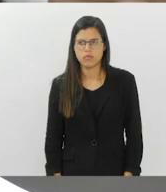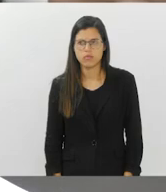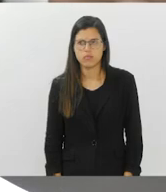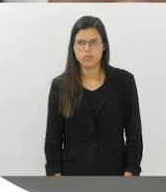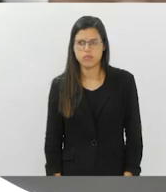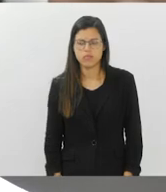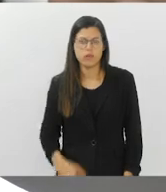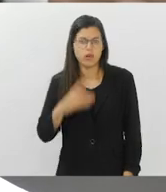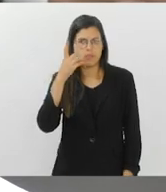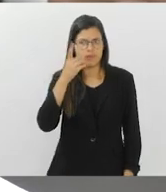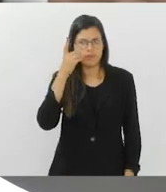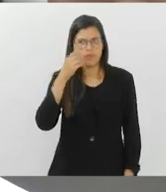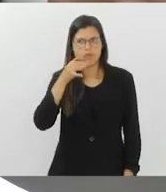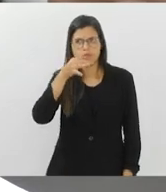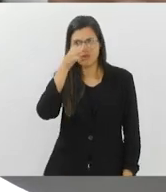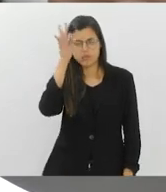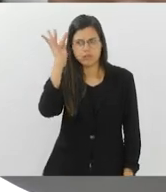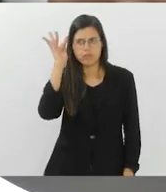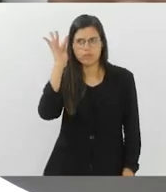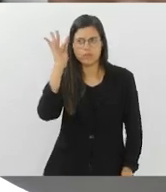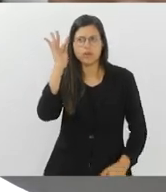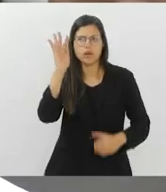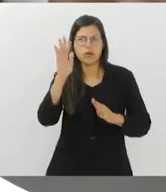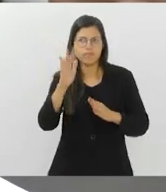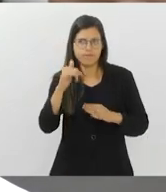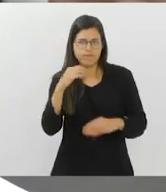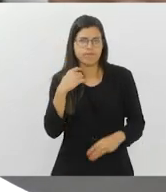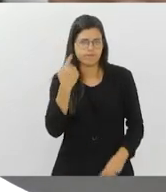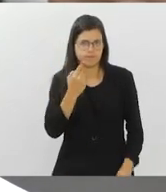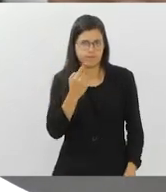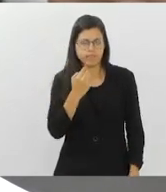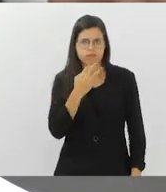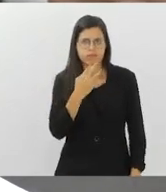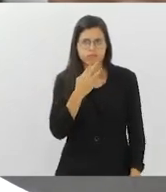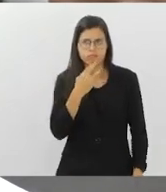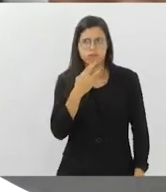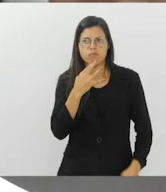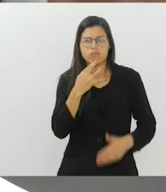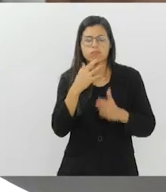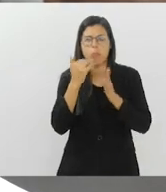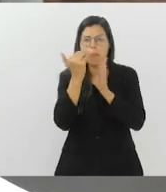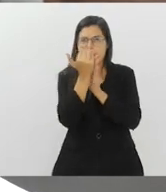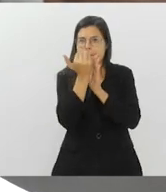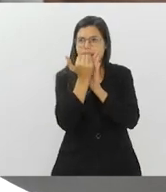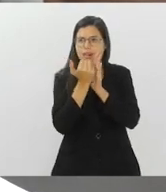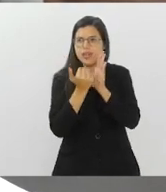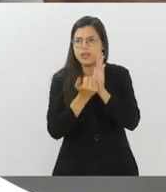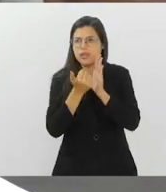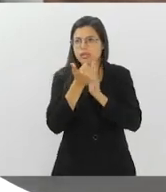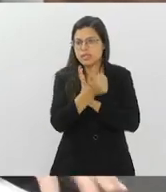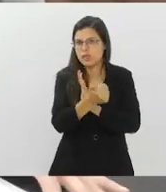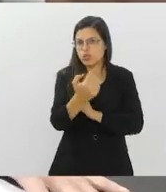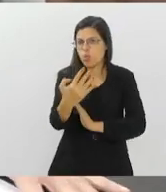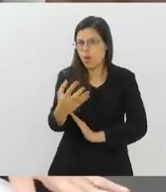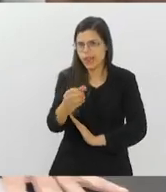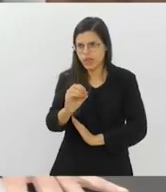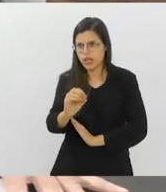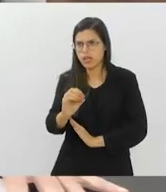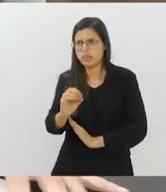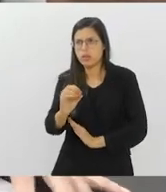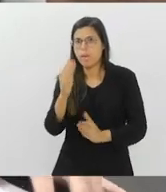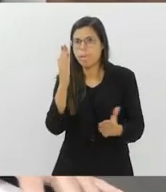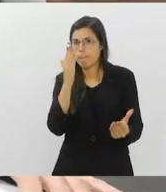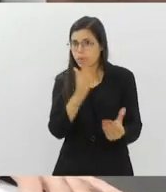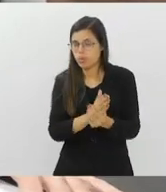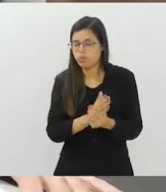Deputado Fred Pacheco, chegou ao nosso conhecimento uma lista, né, de 140